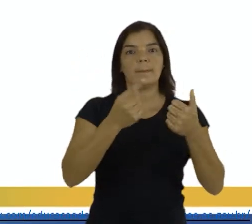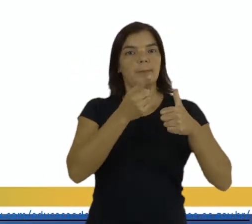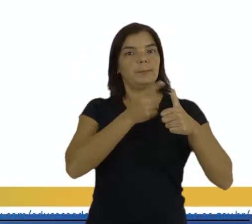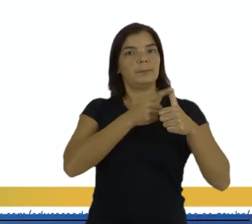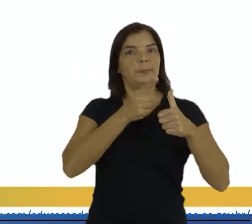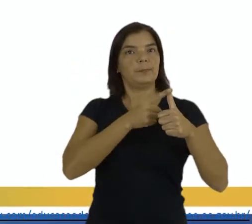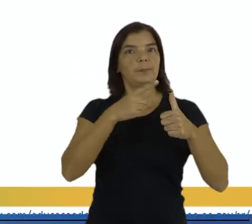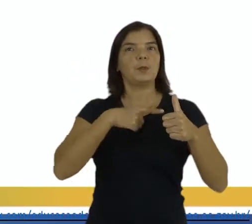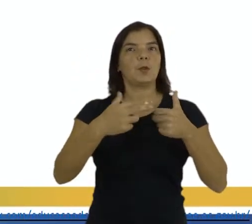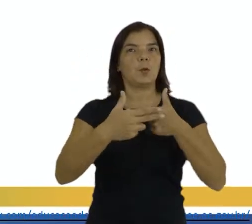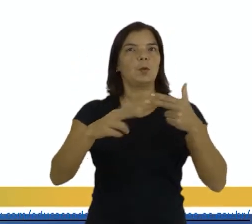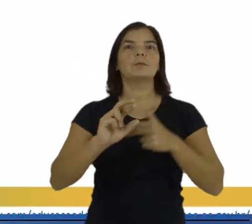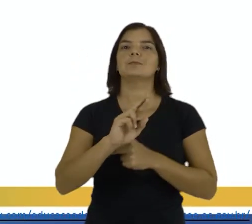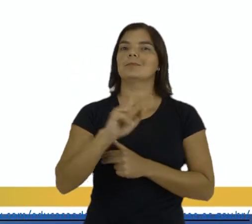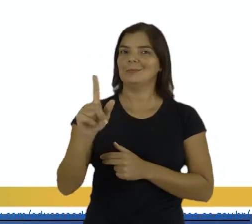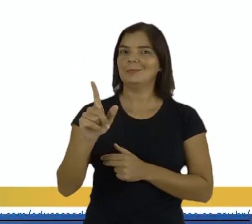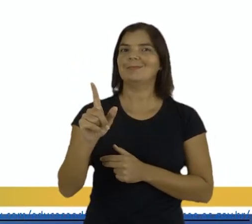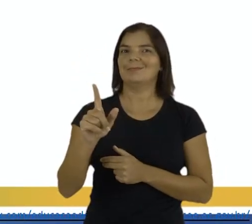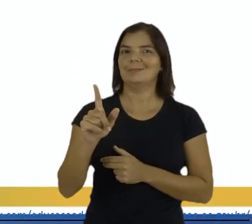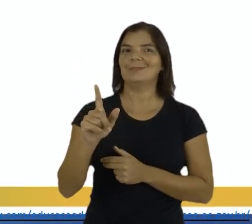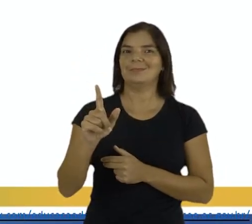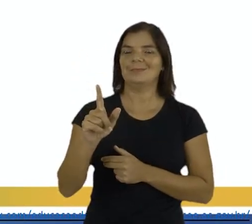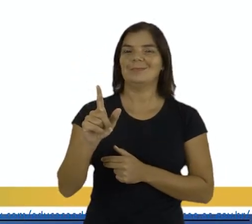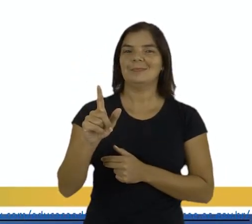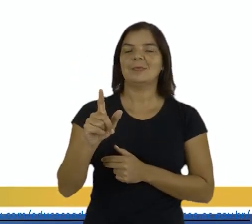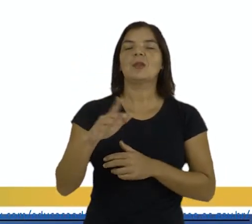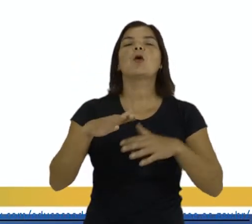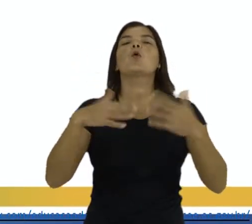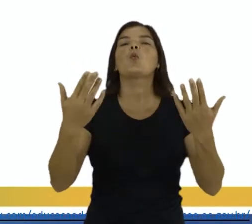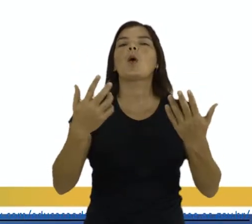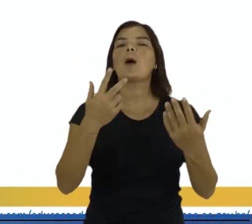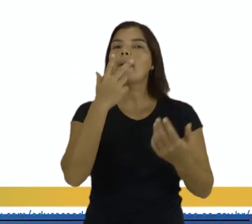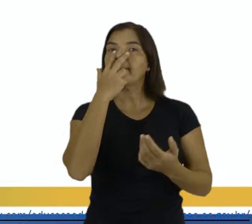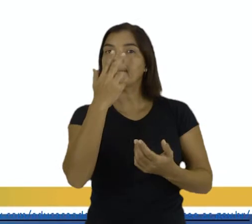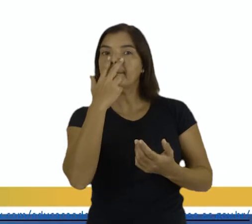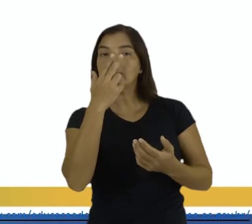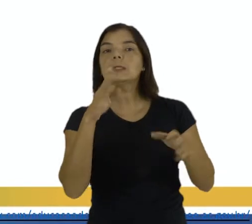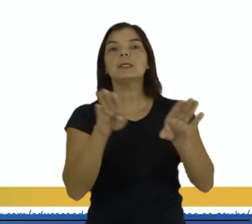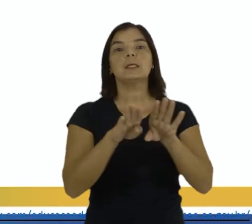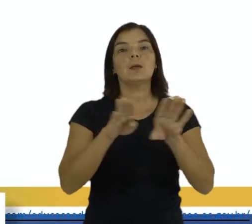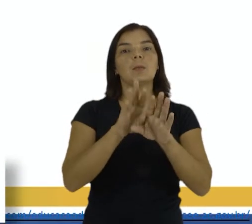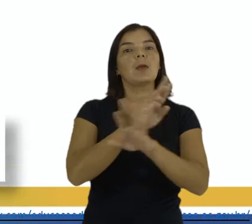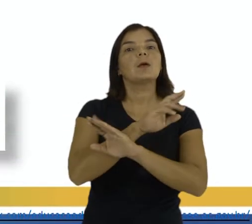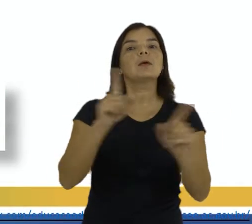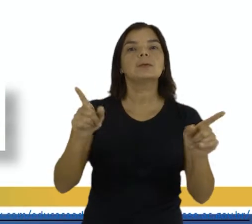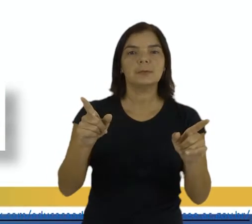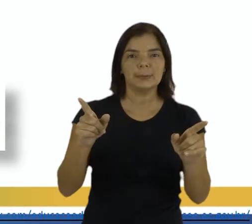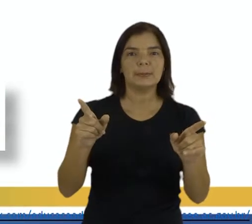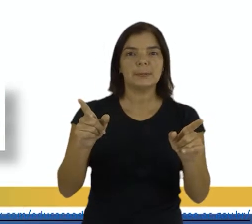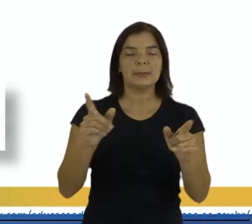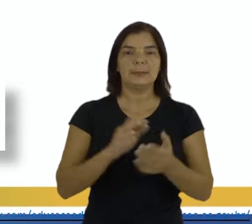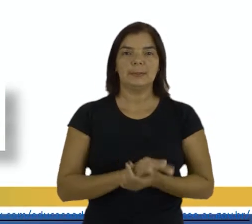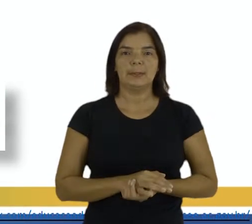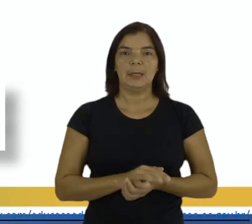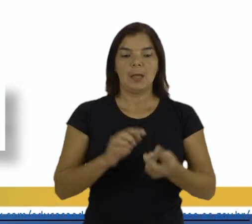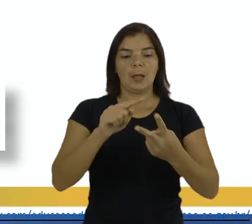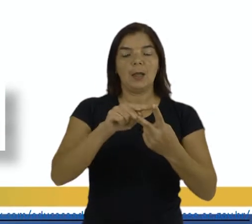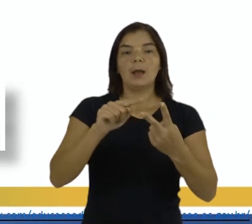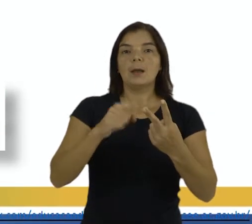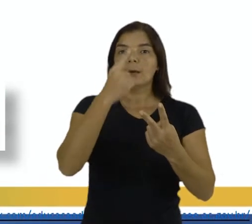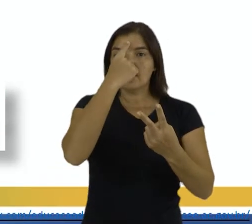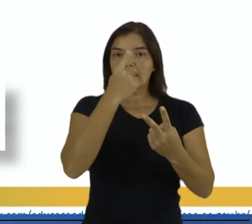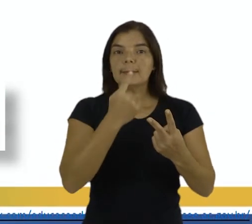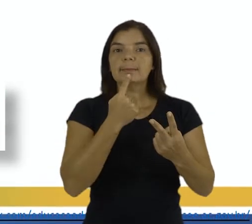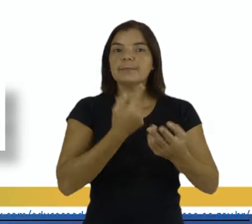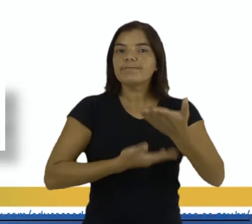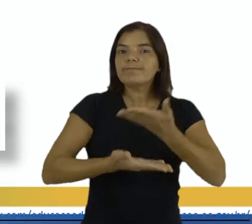primeira tem algo diferente. Qual é a semelhança e diferença entre essas duas imagens? As duas imagens